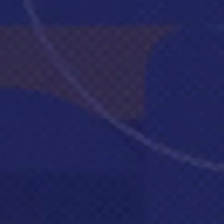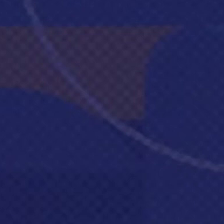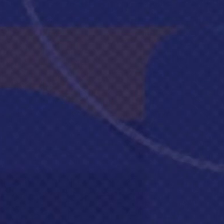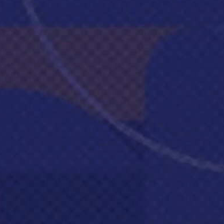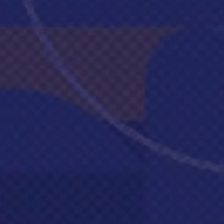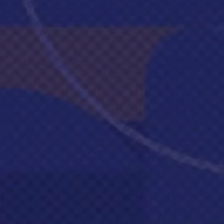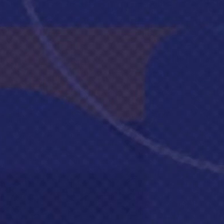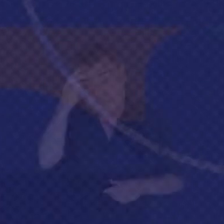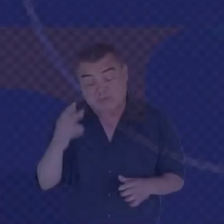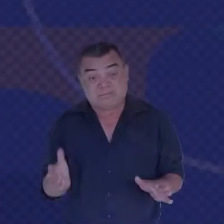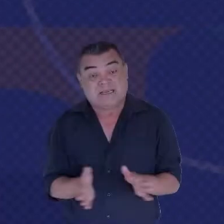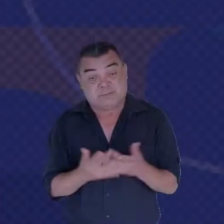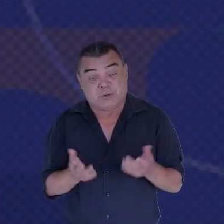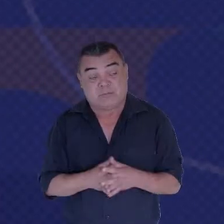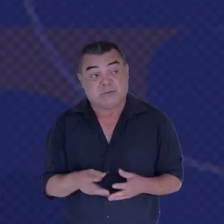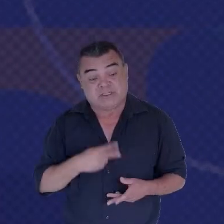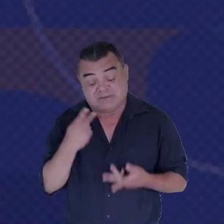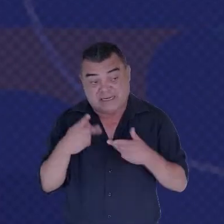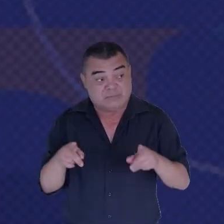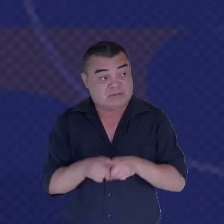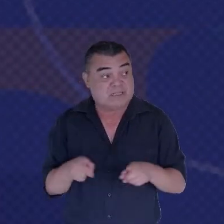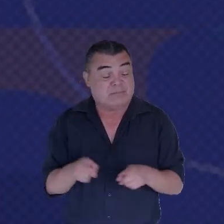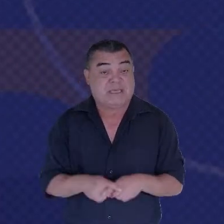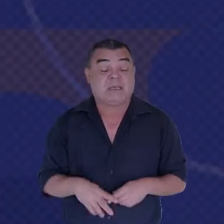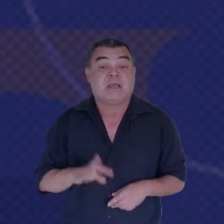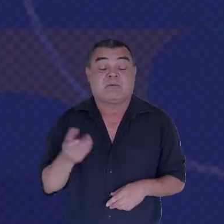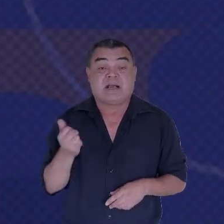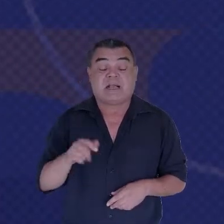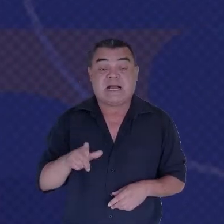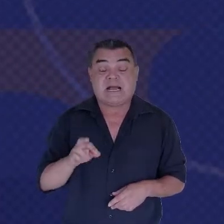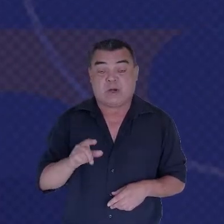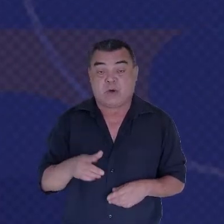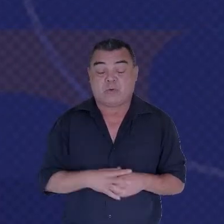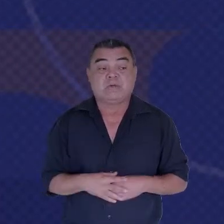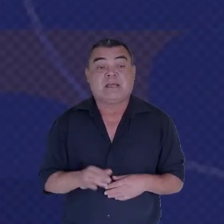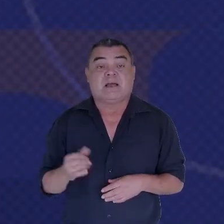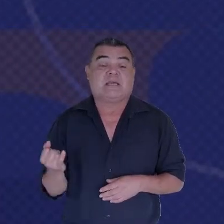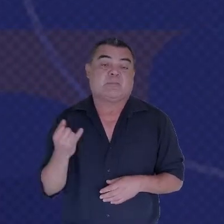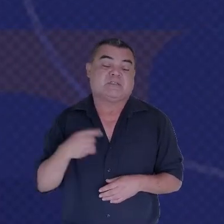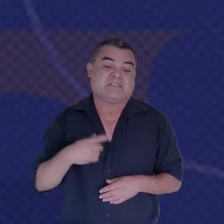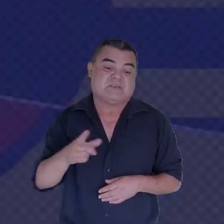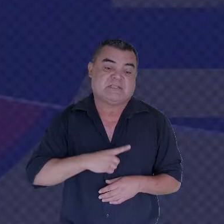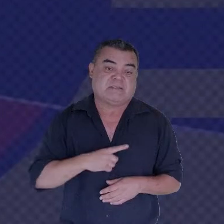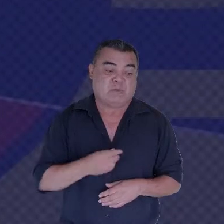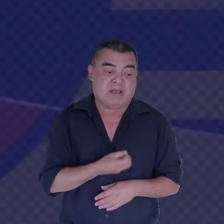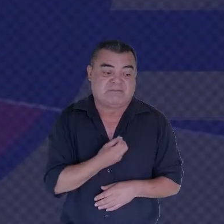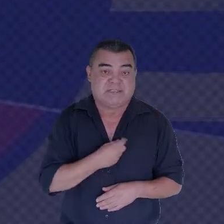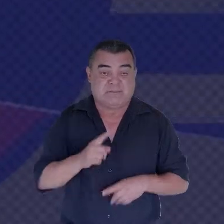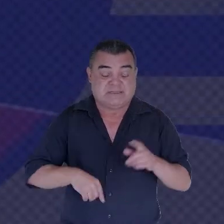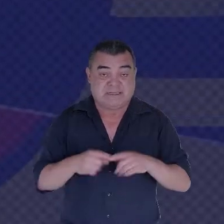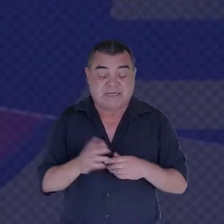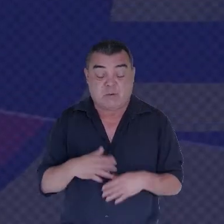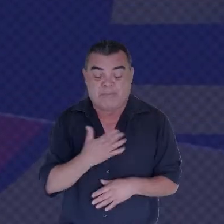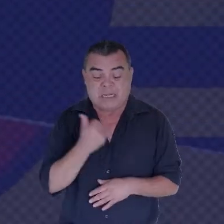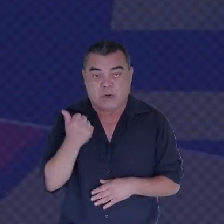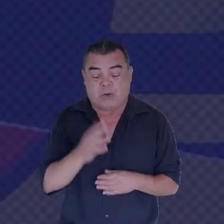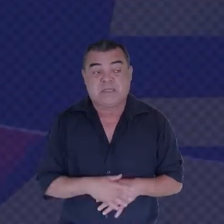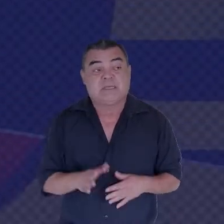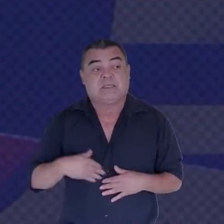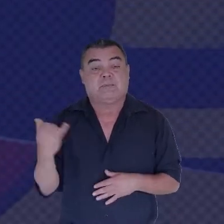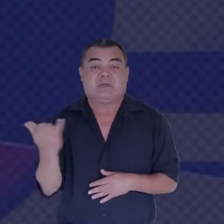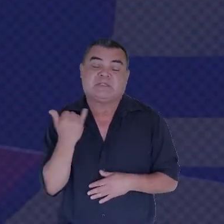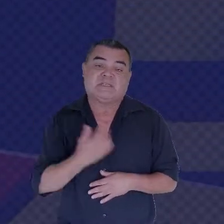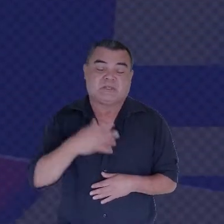mais pobres é a gente falou aqui também é com a Carol paiffer e a importância de você tem uma vida materialmente melhor